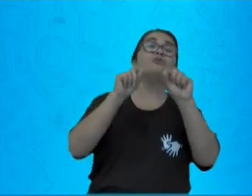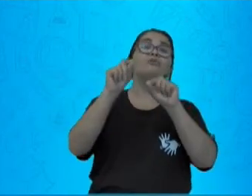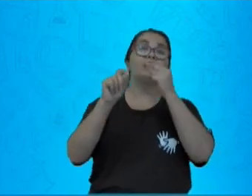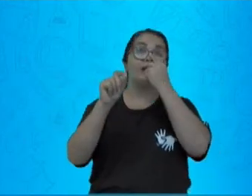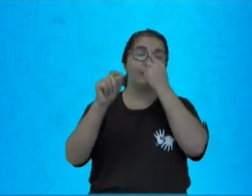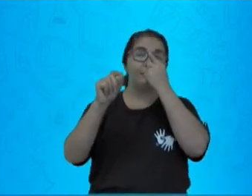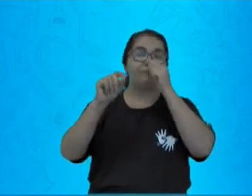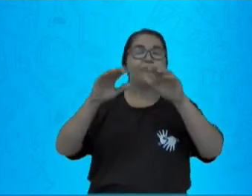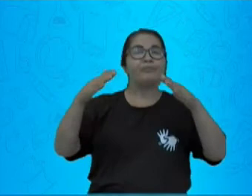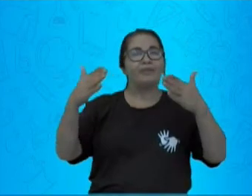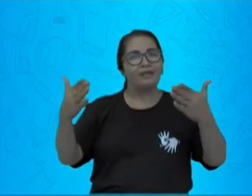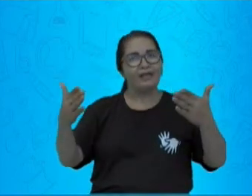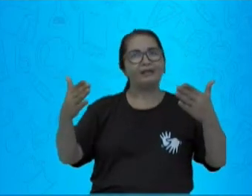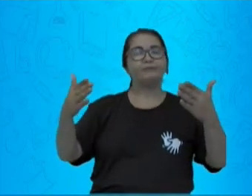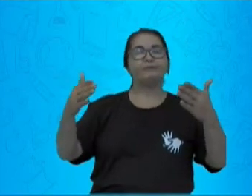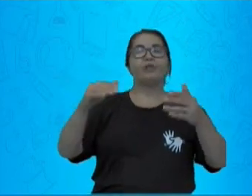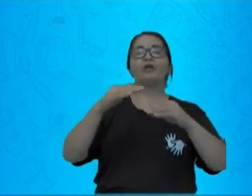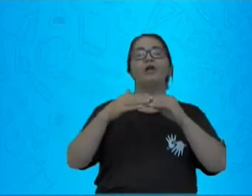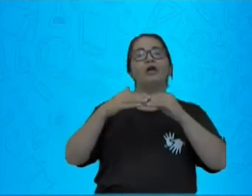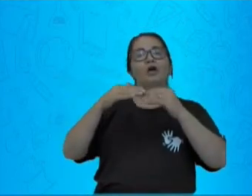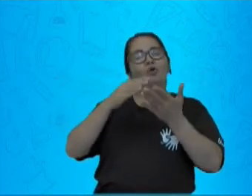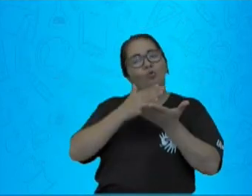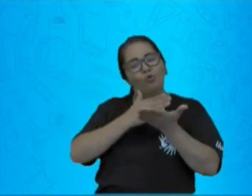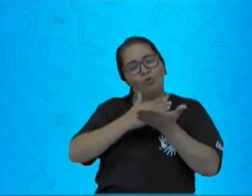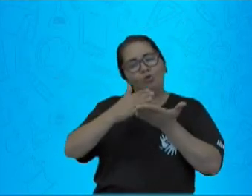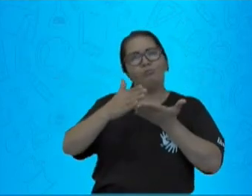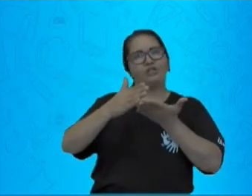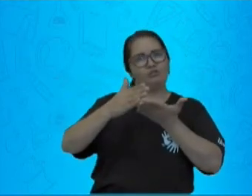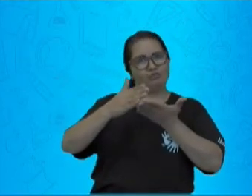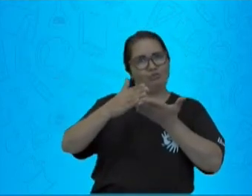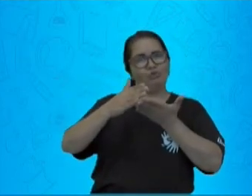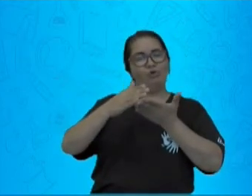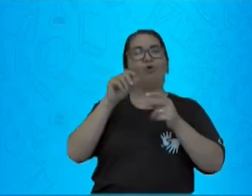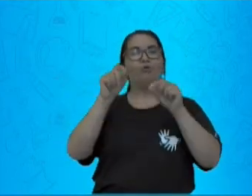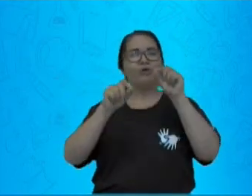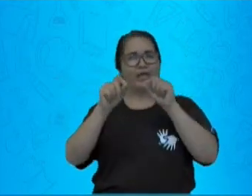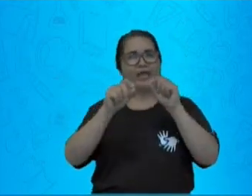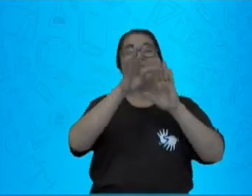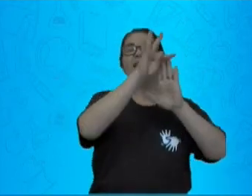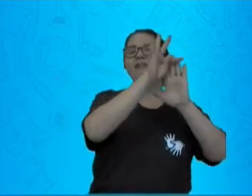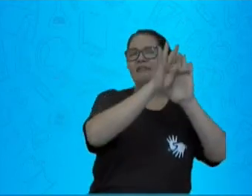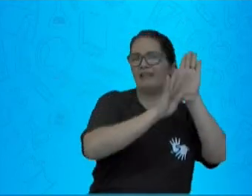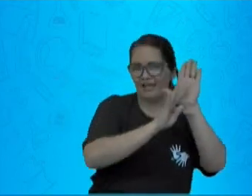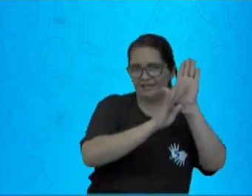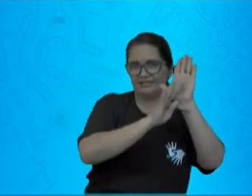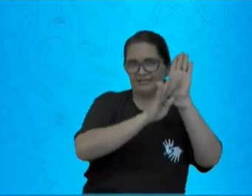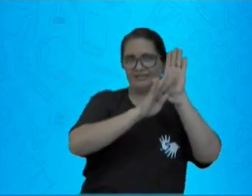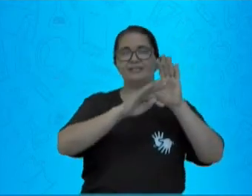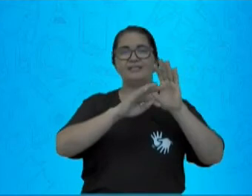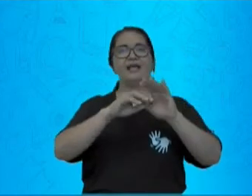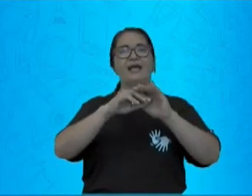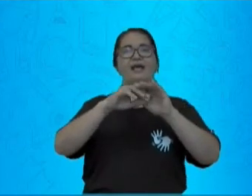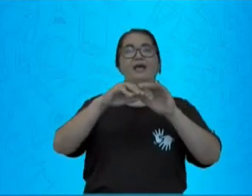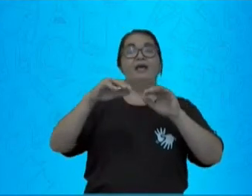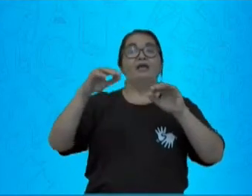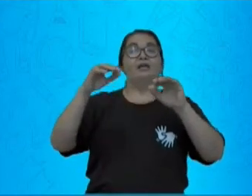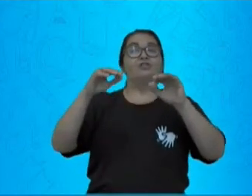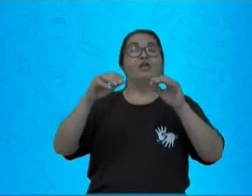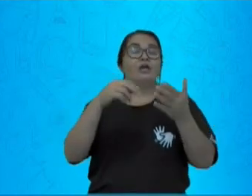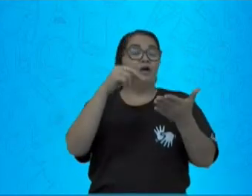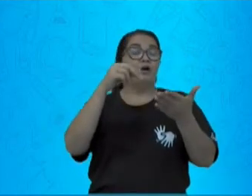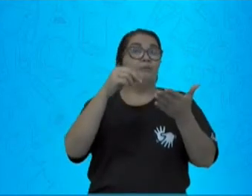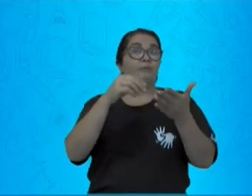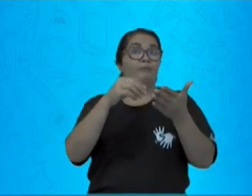foi estabelecido o Index Papal, onde foi feito uma lista de livros